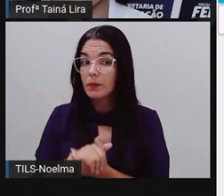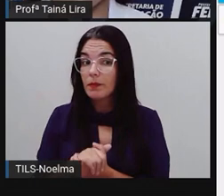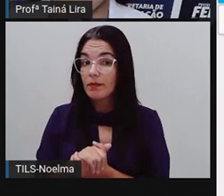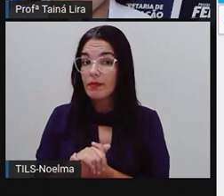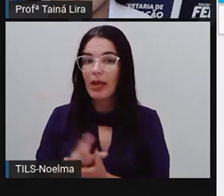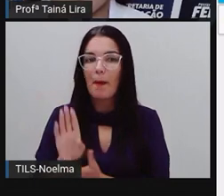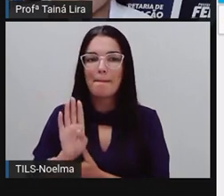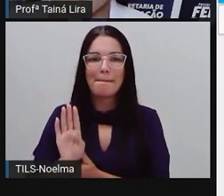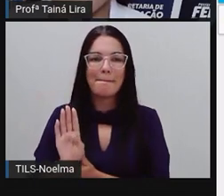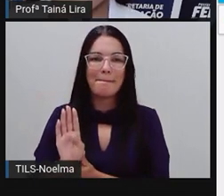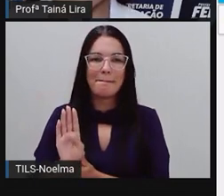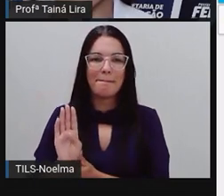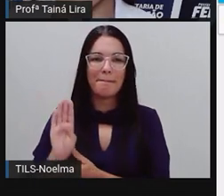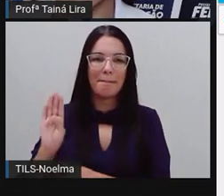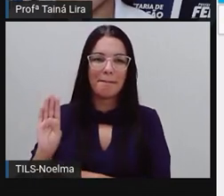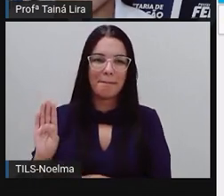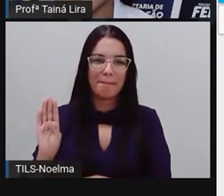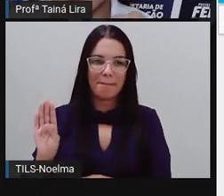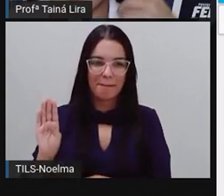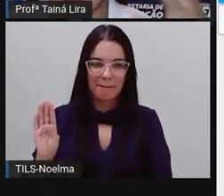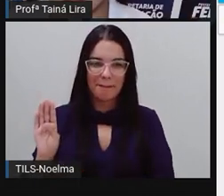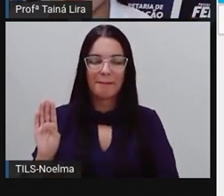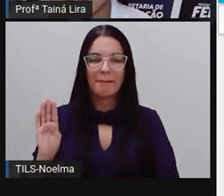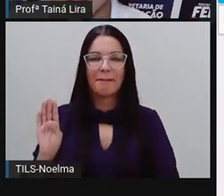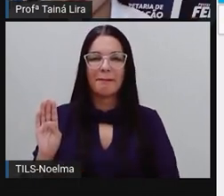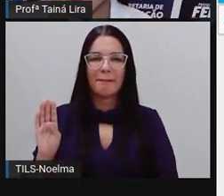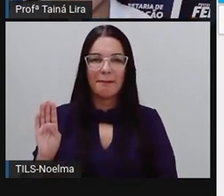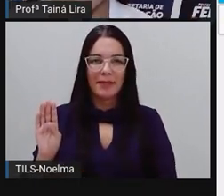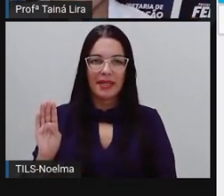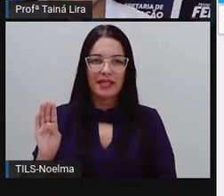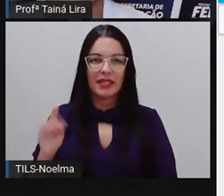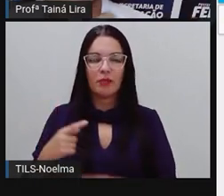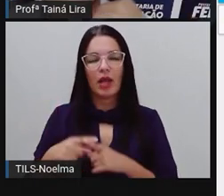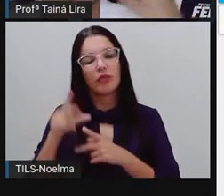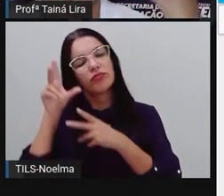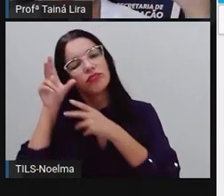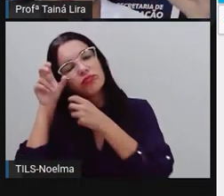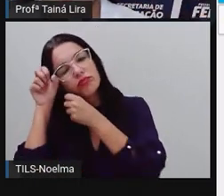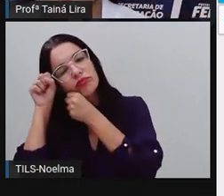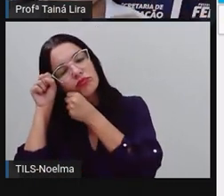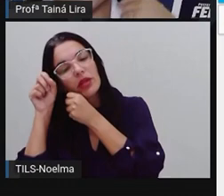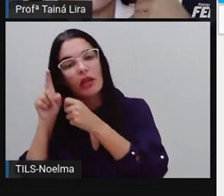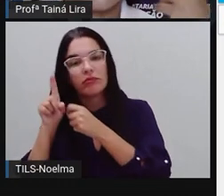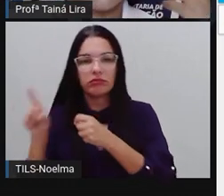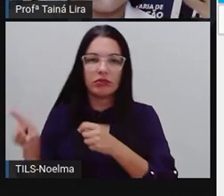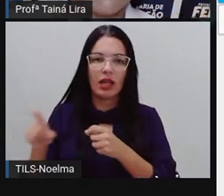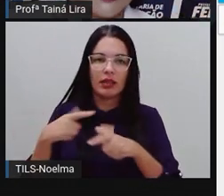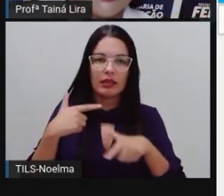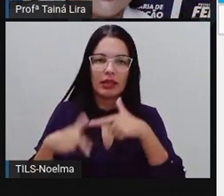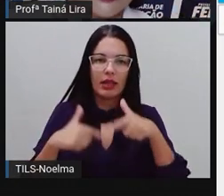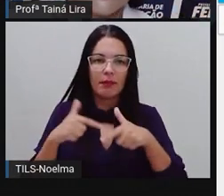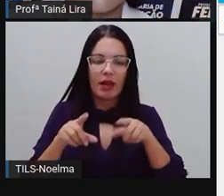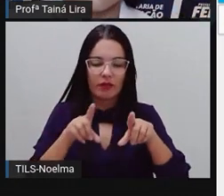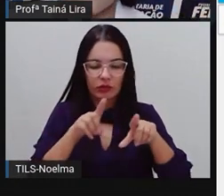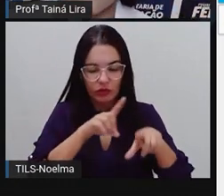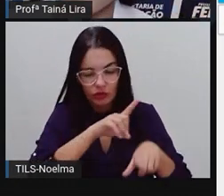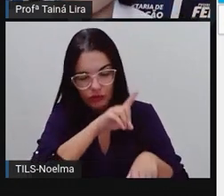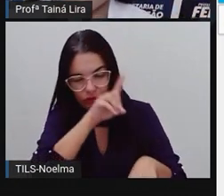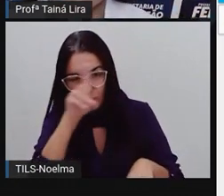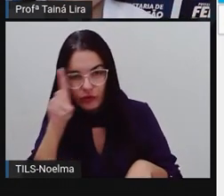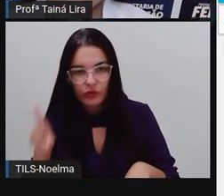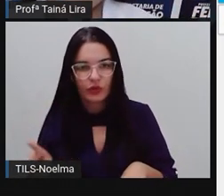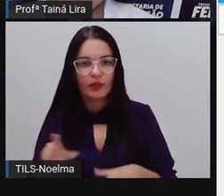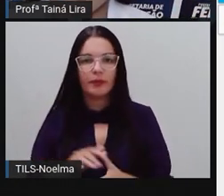era os barracões onde eles dormiram né porque eles passavam dia trabalhando e à noite eles dormiam nas